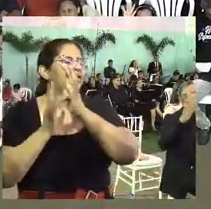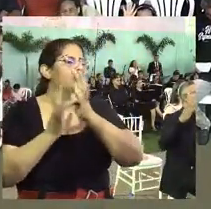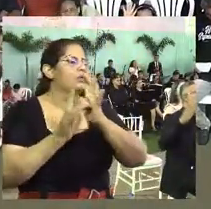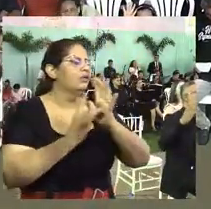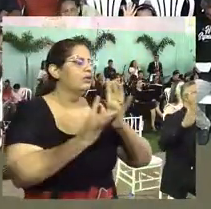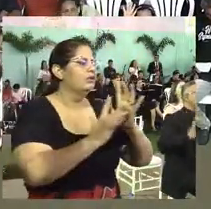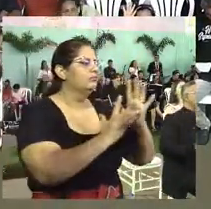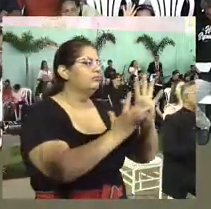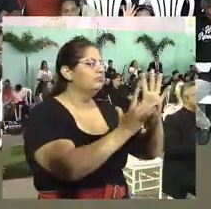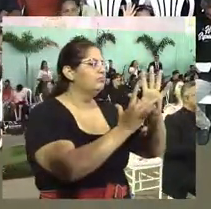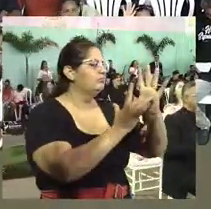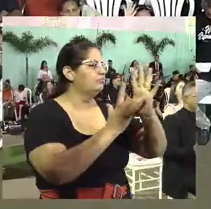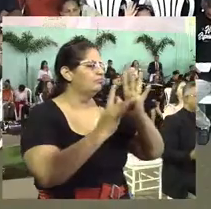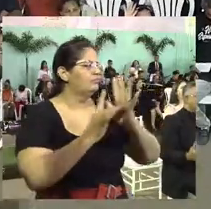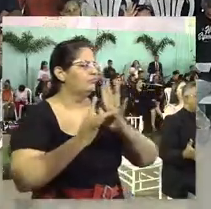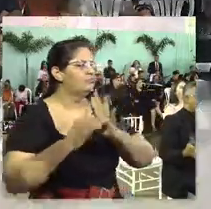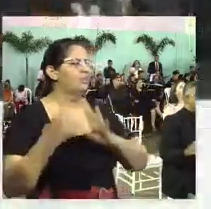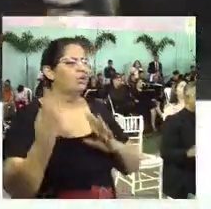e